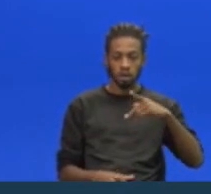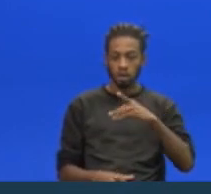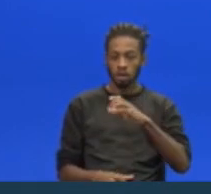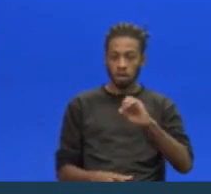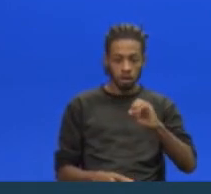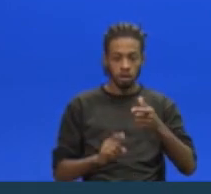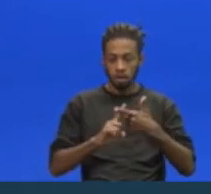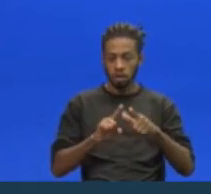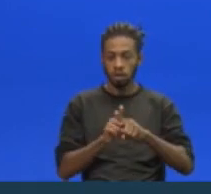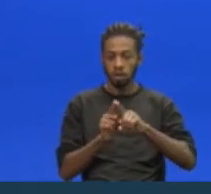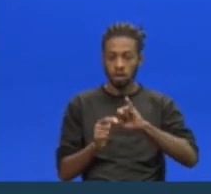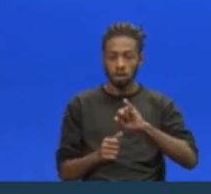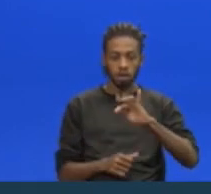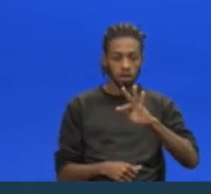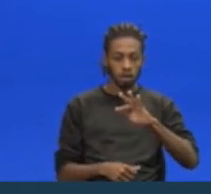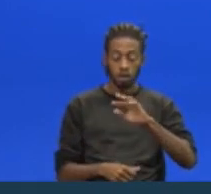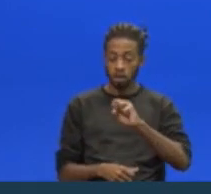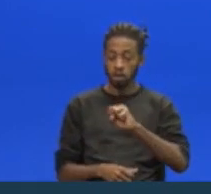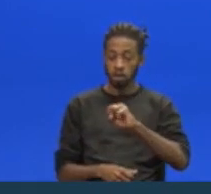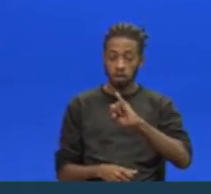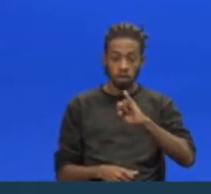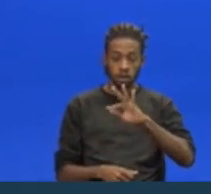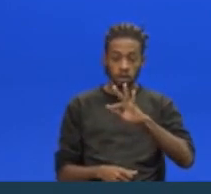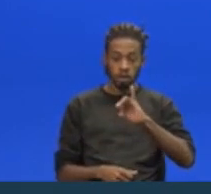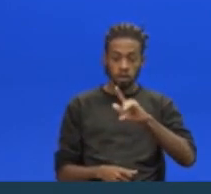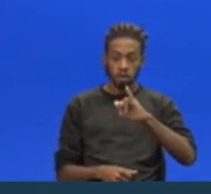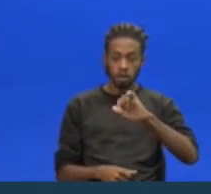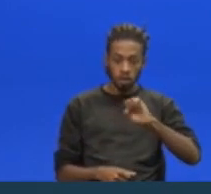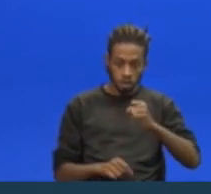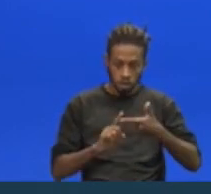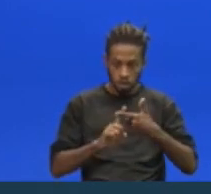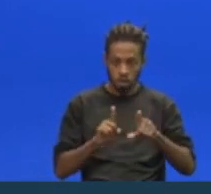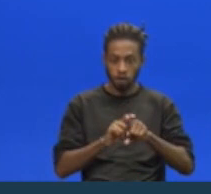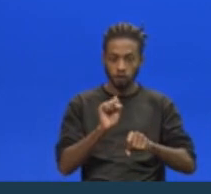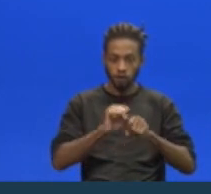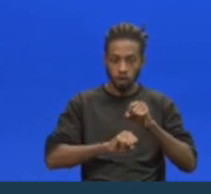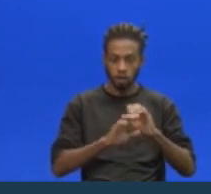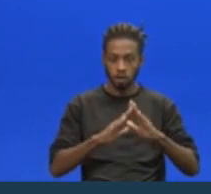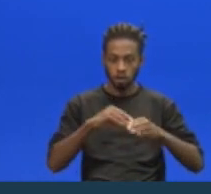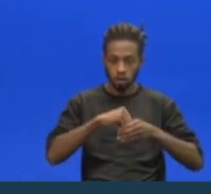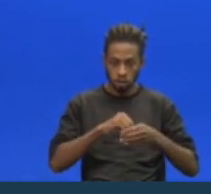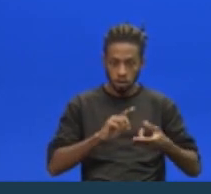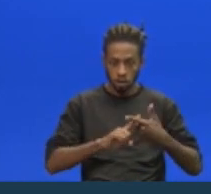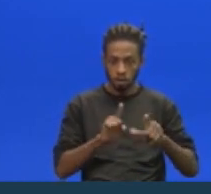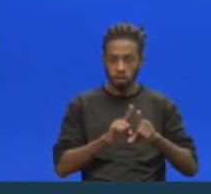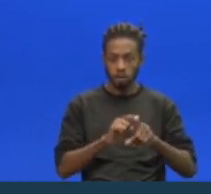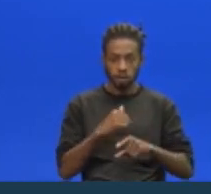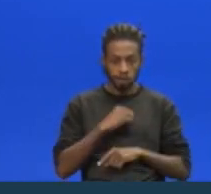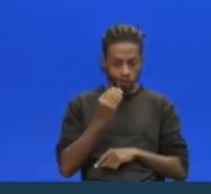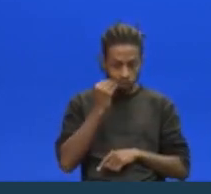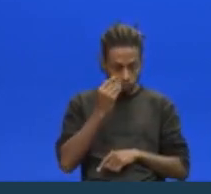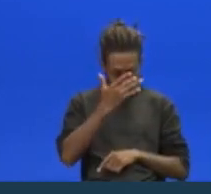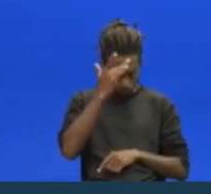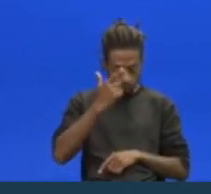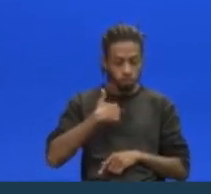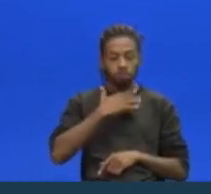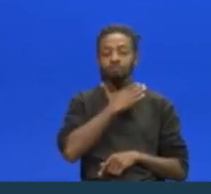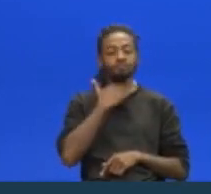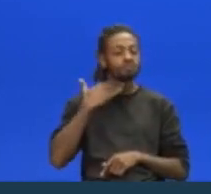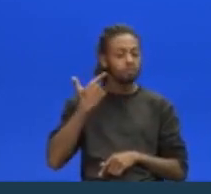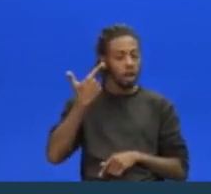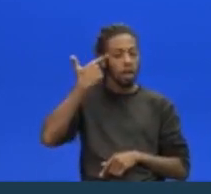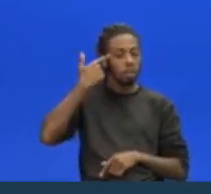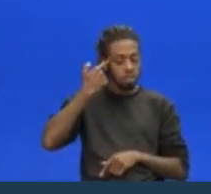obrigatória. Violência doméstica, violência sexual e tentativa de suicídio. Todas essas situações